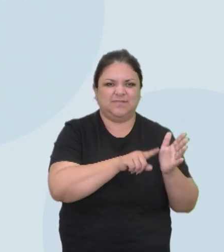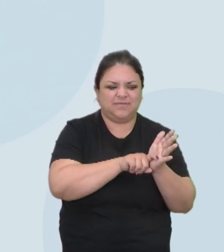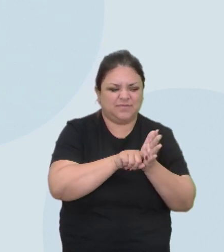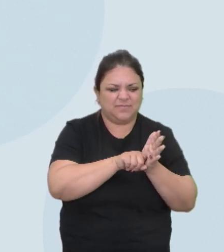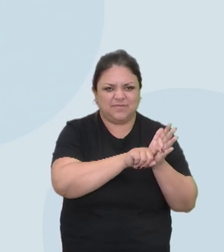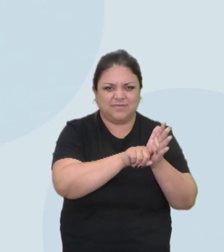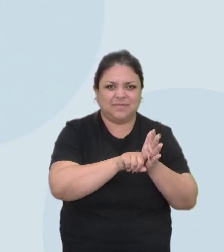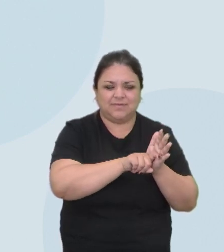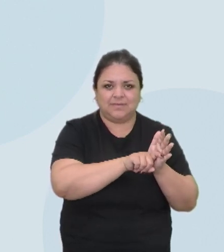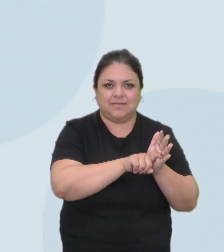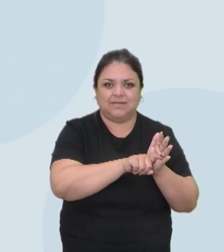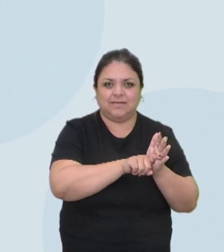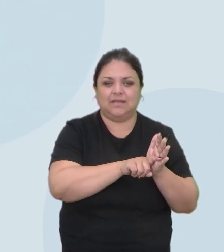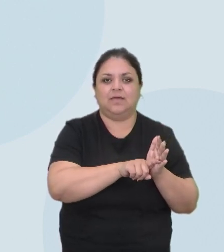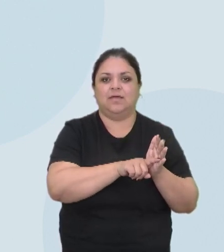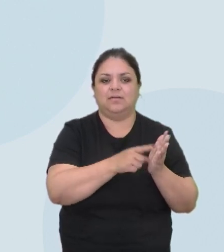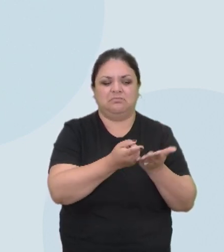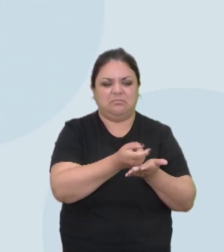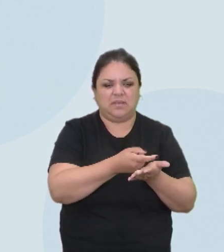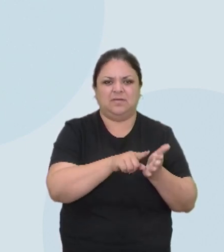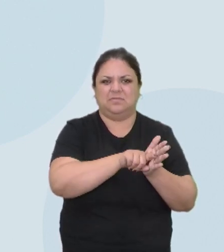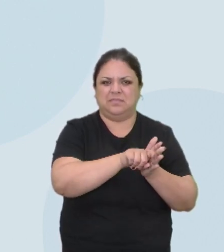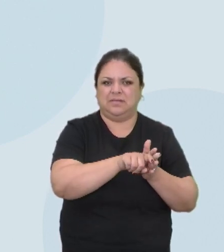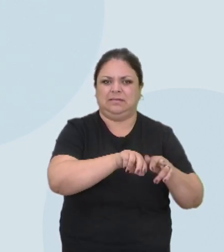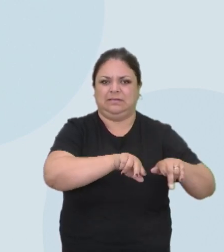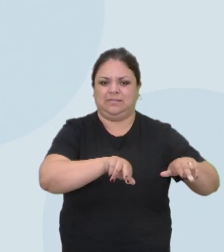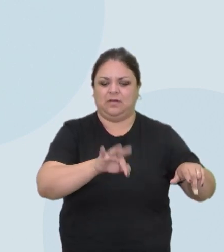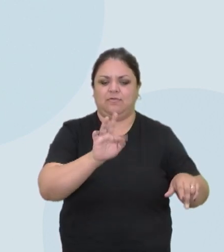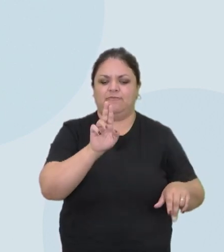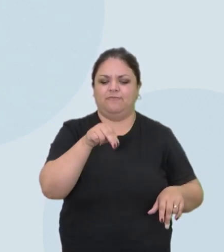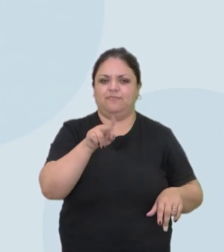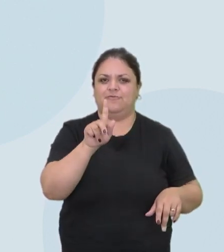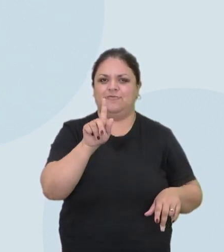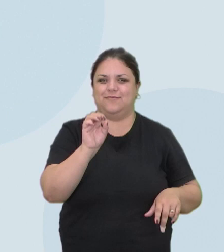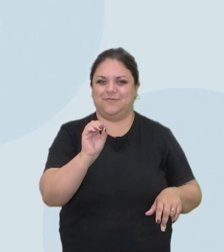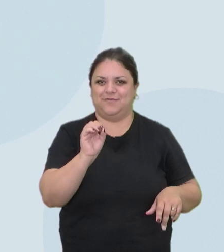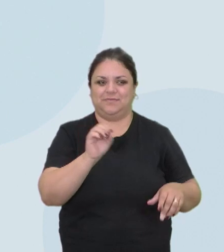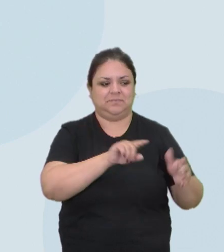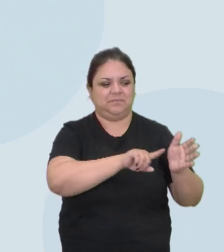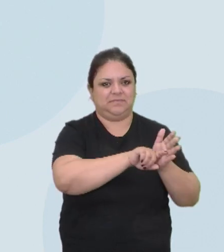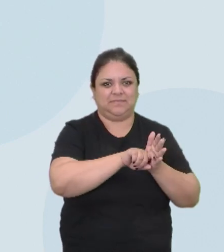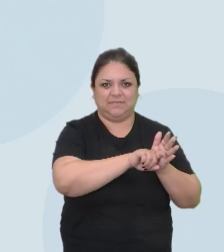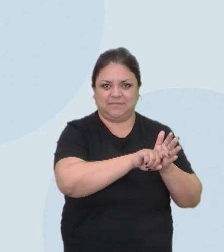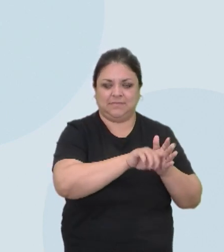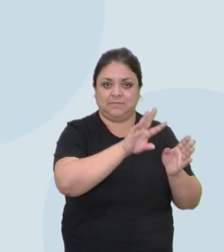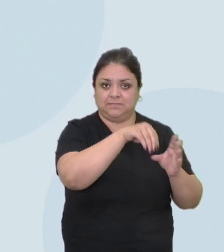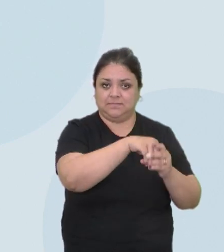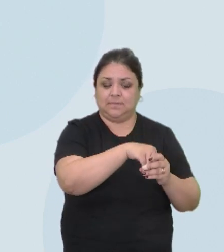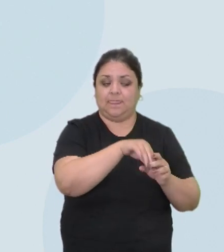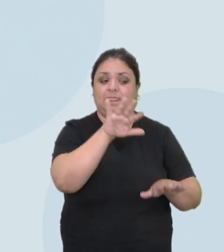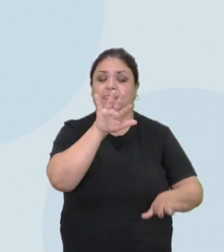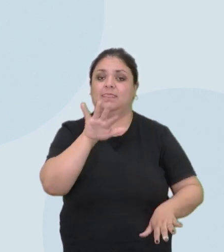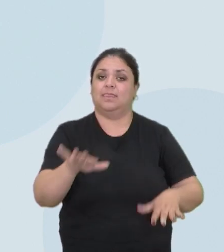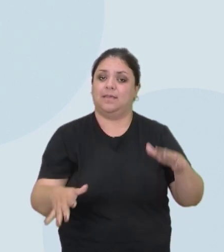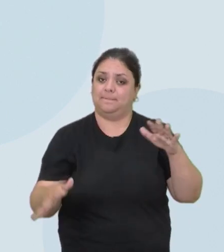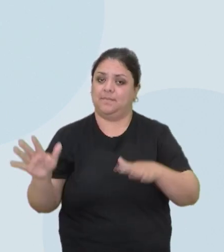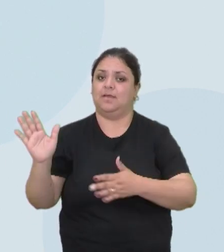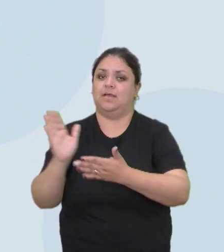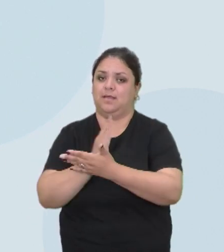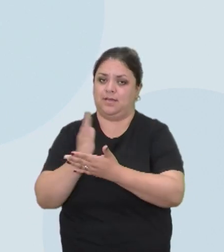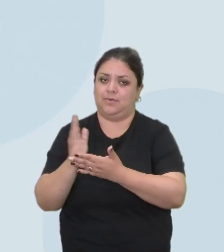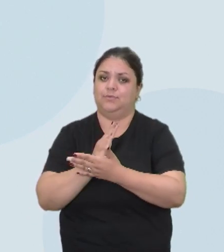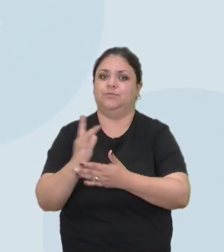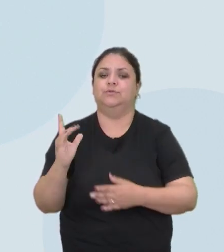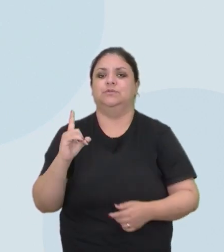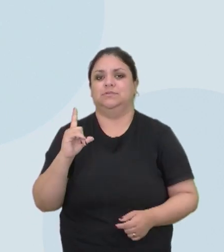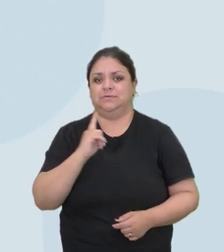eu utilizo aí a ação de bactérias, a ação de fungos, né, e também, né, dependendo aí do tipo de compostagem que